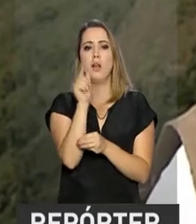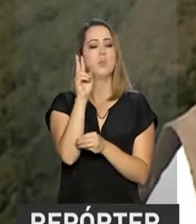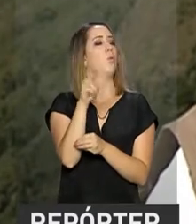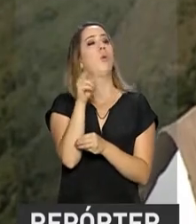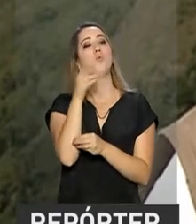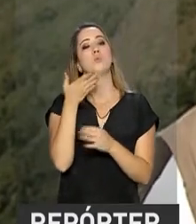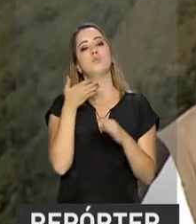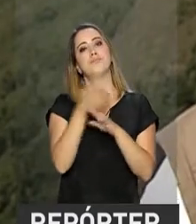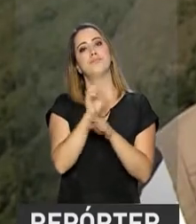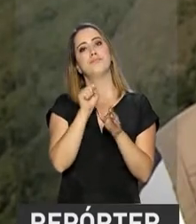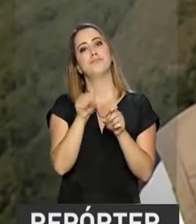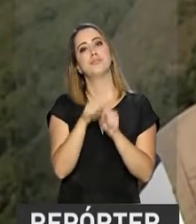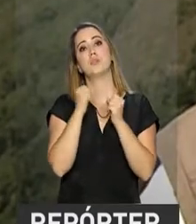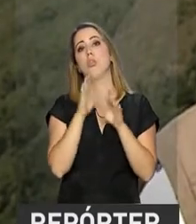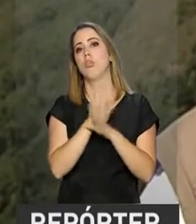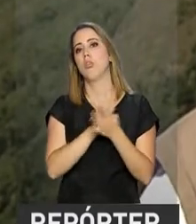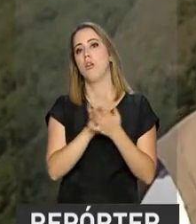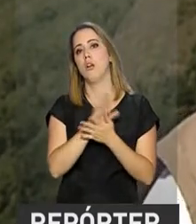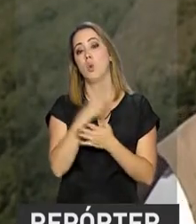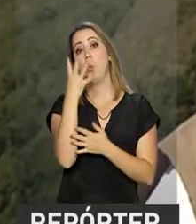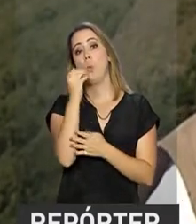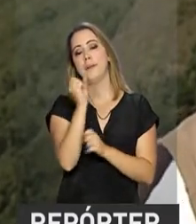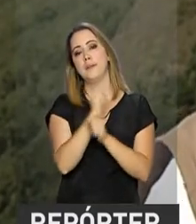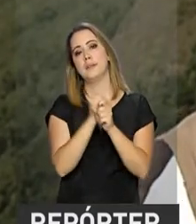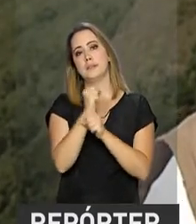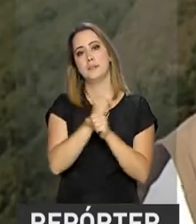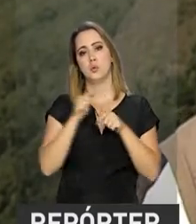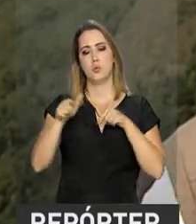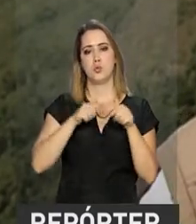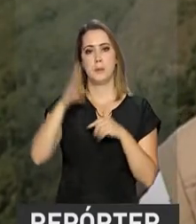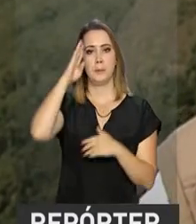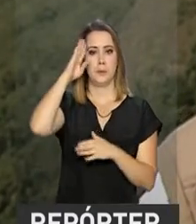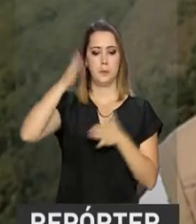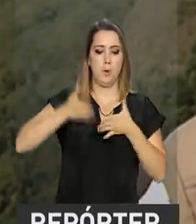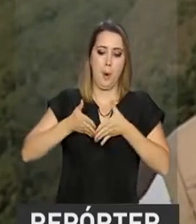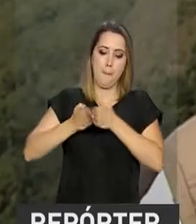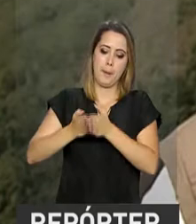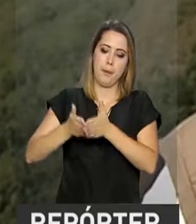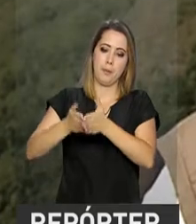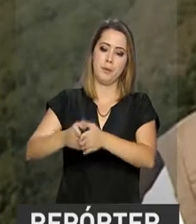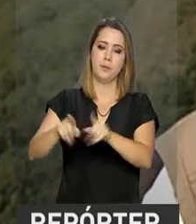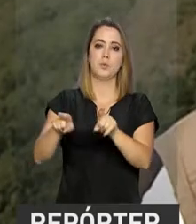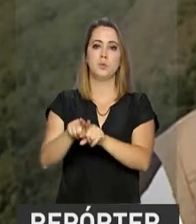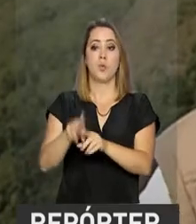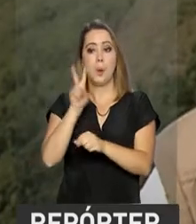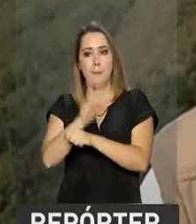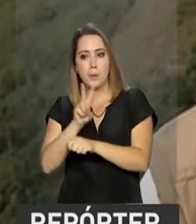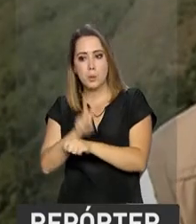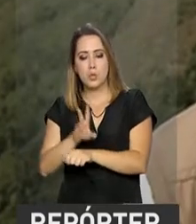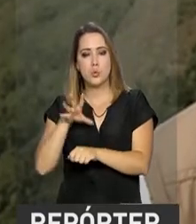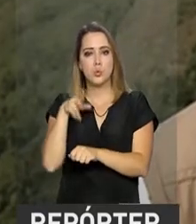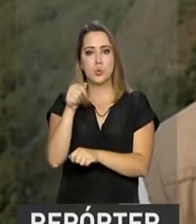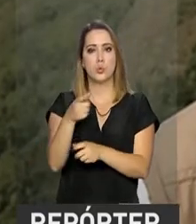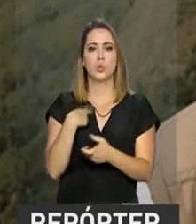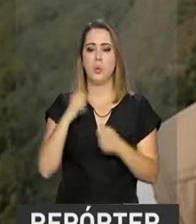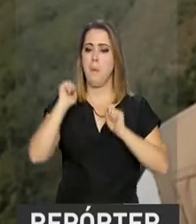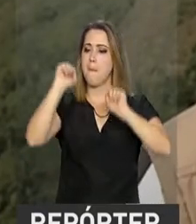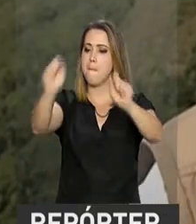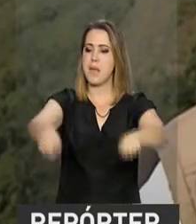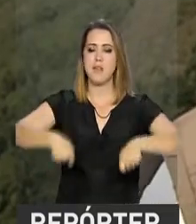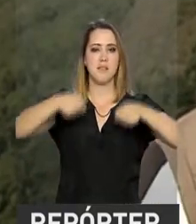trabalho de quase 40 anos na marinha brasileira que impediu que isso aqui fosse degradado que impediu pesca